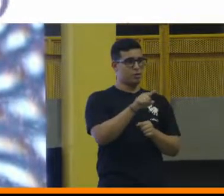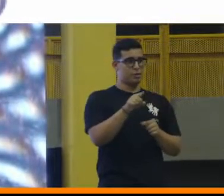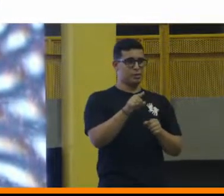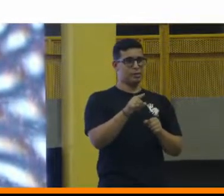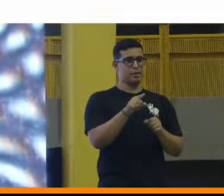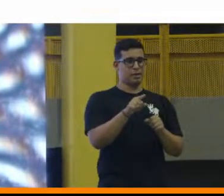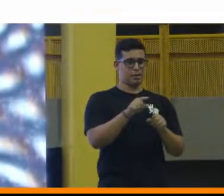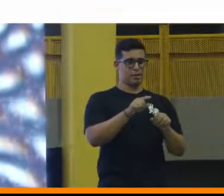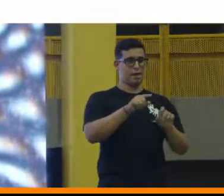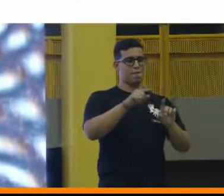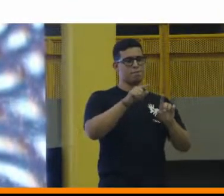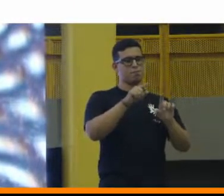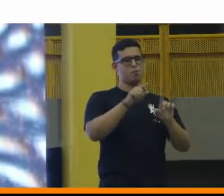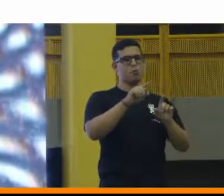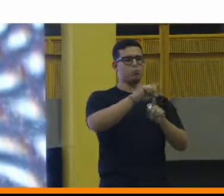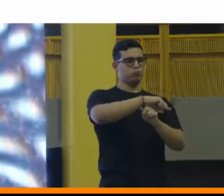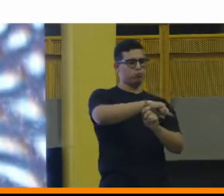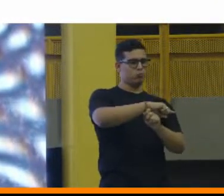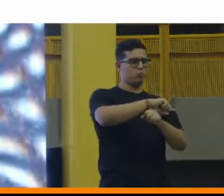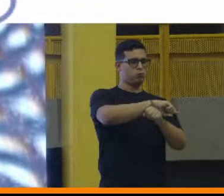de velocidade.